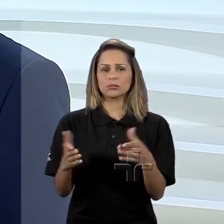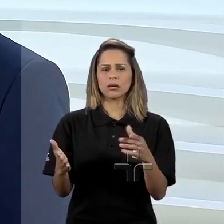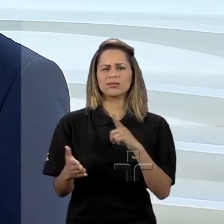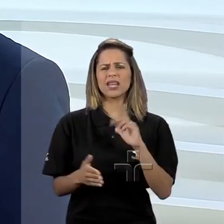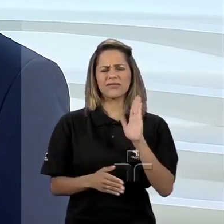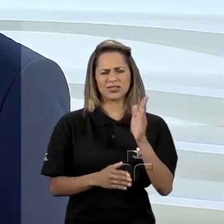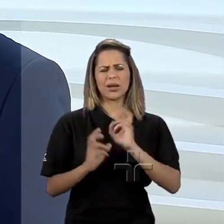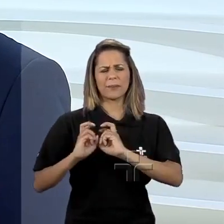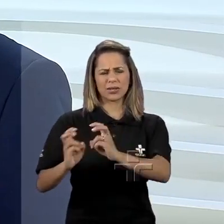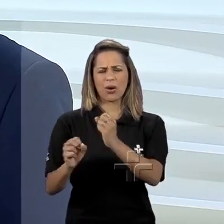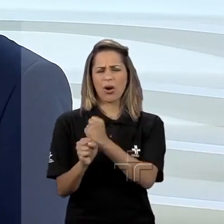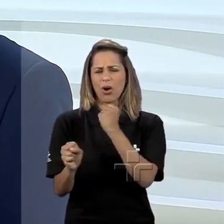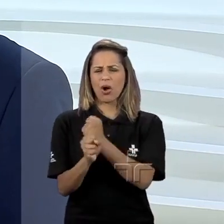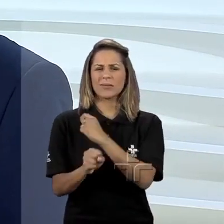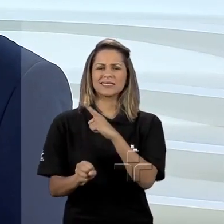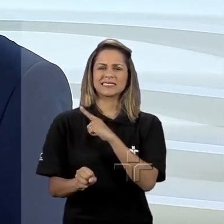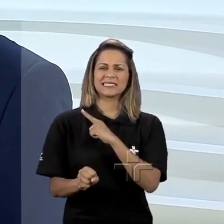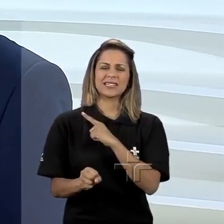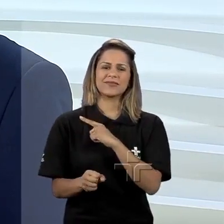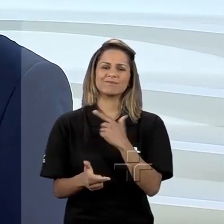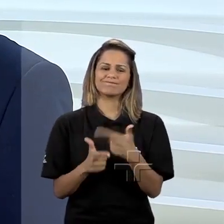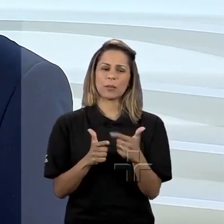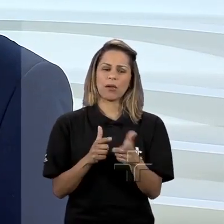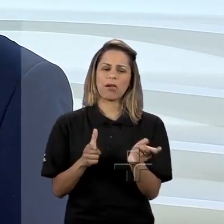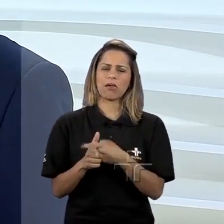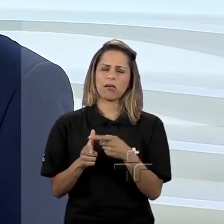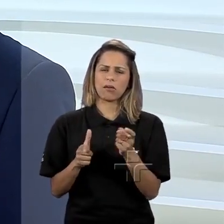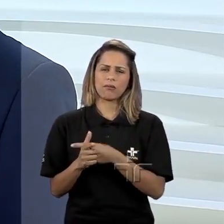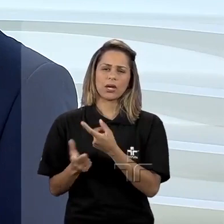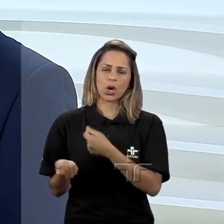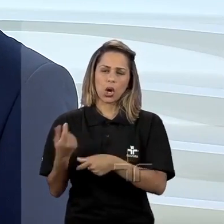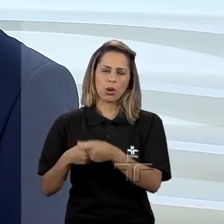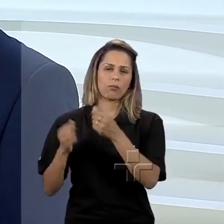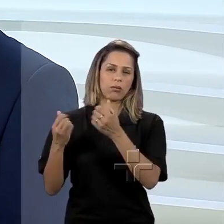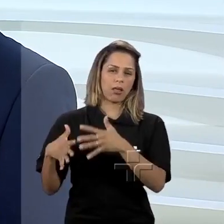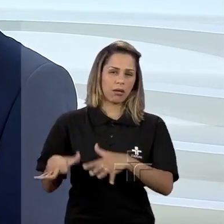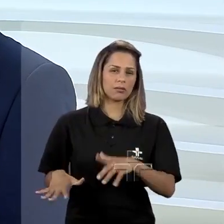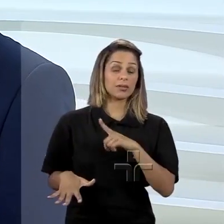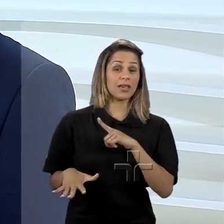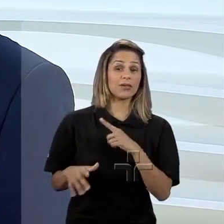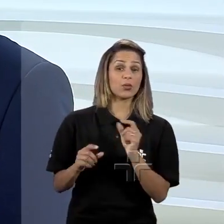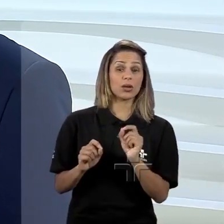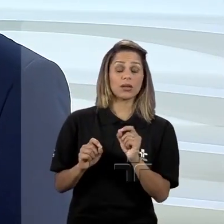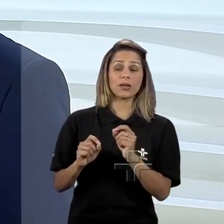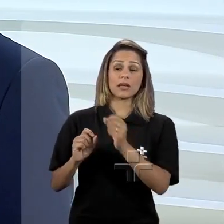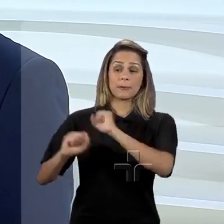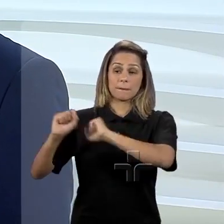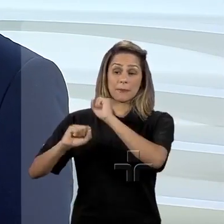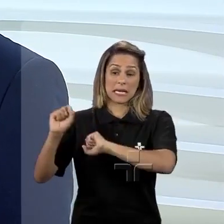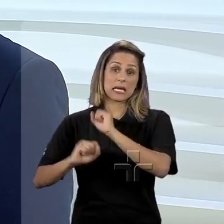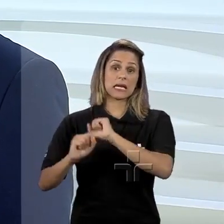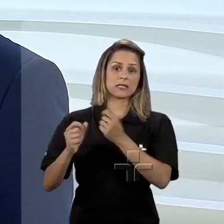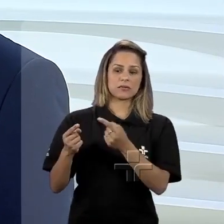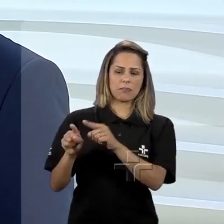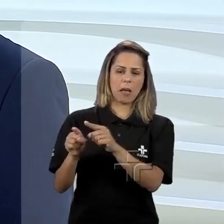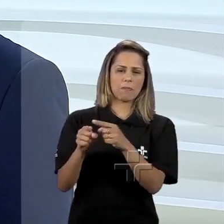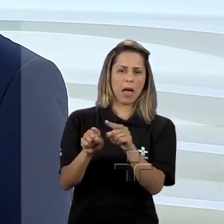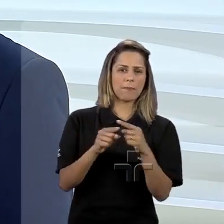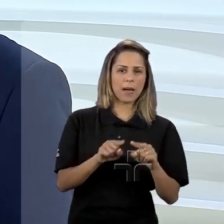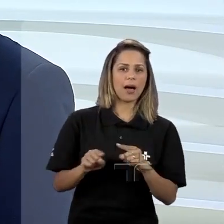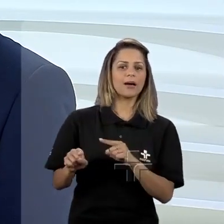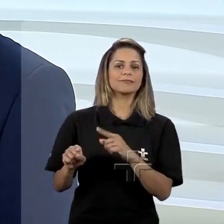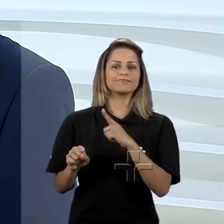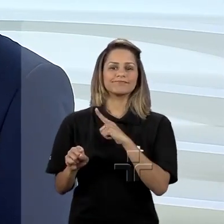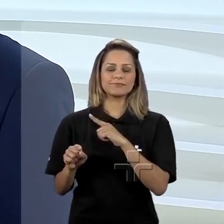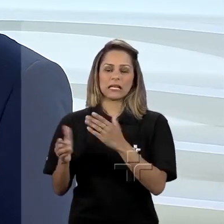que trombou com as empresas que eram as concessionárias e que tinham vencido as concessões